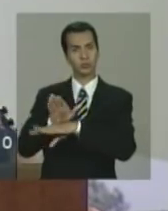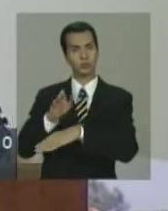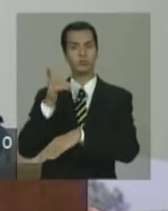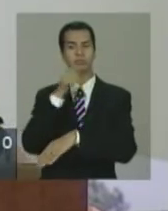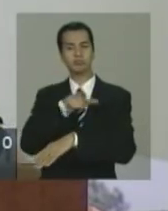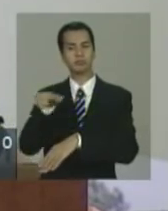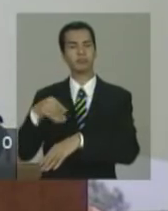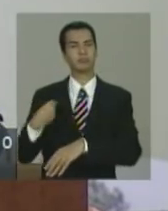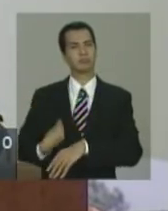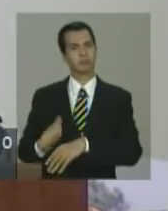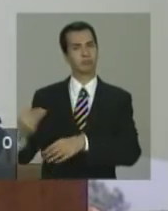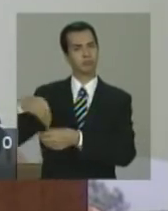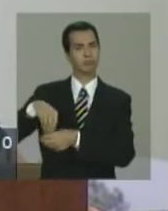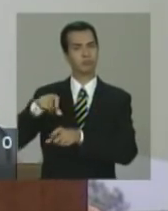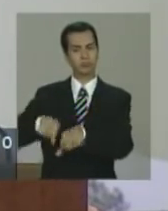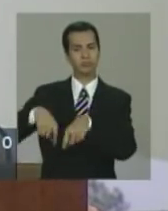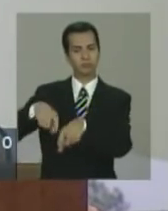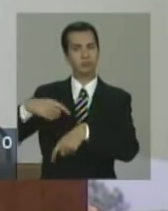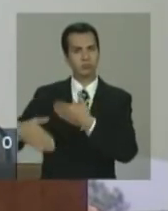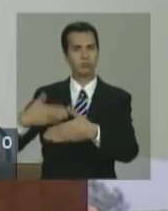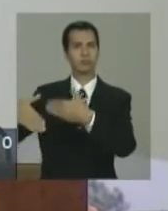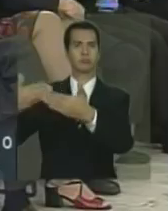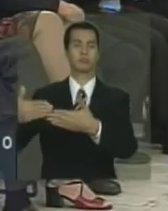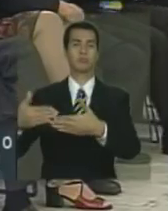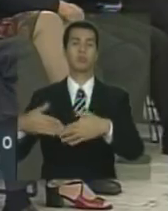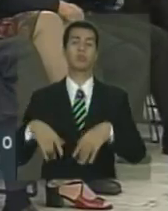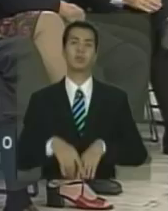os movimentos sociais mesmos